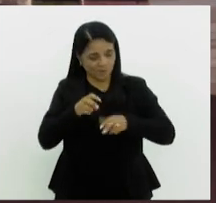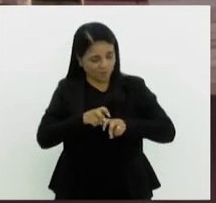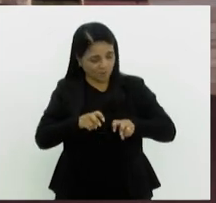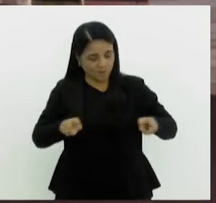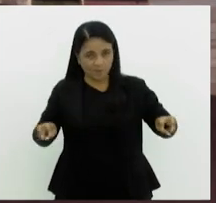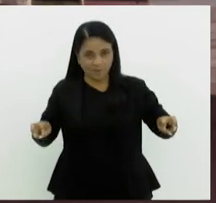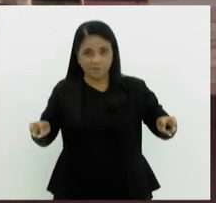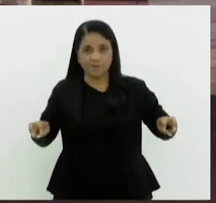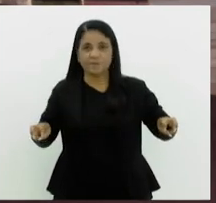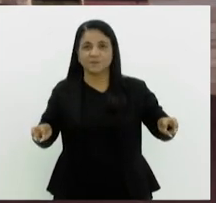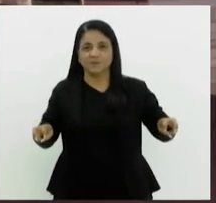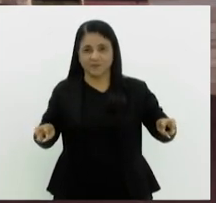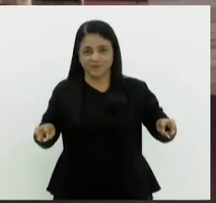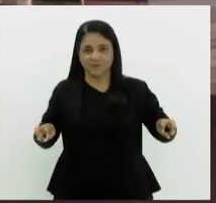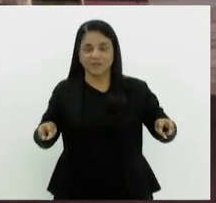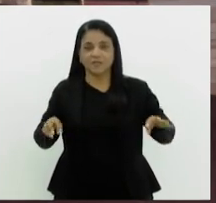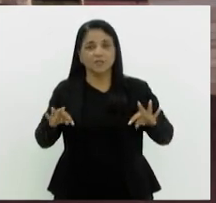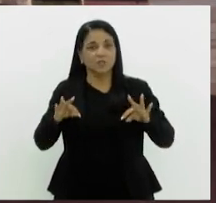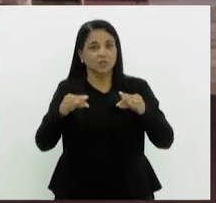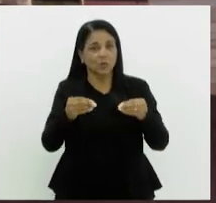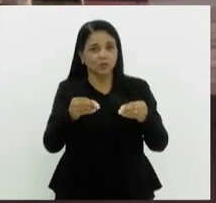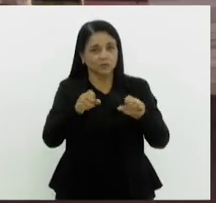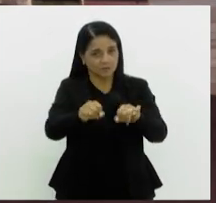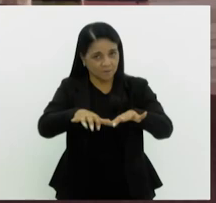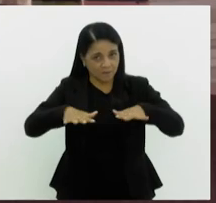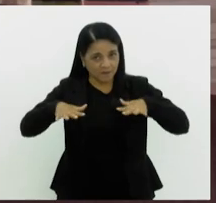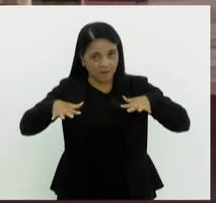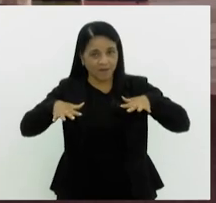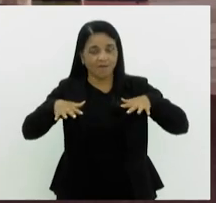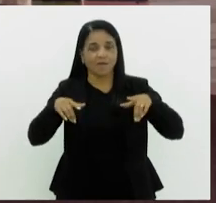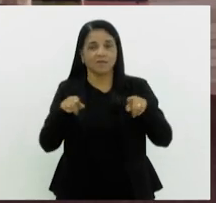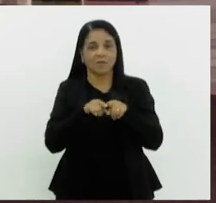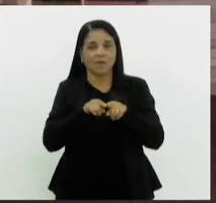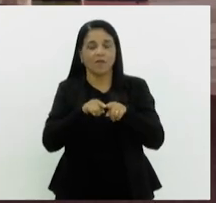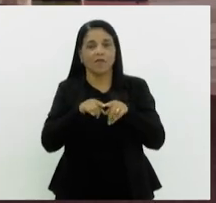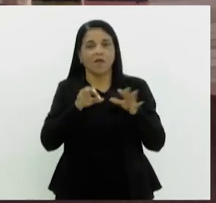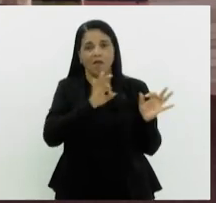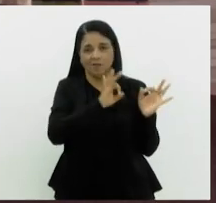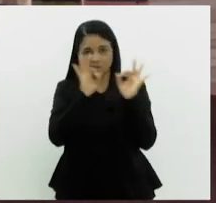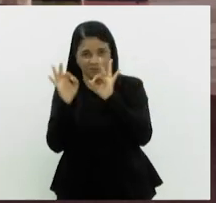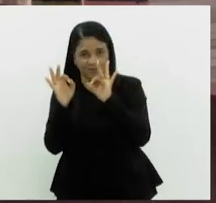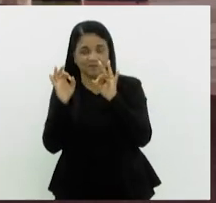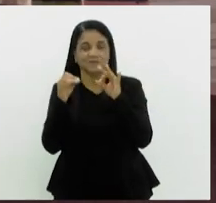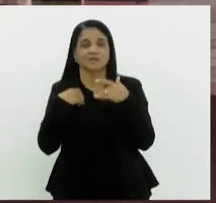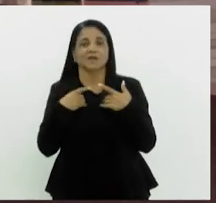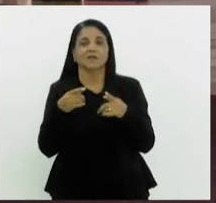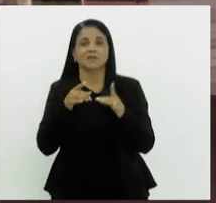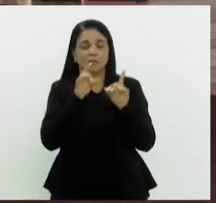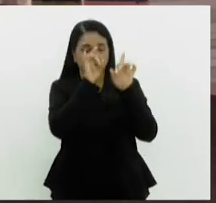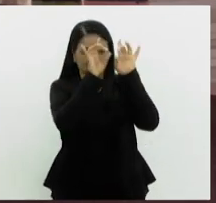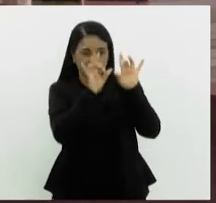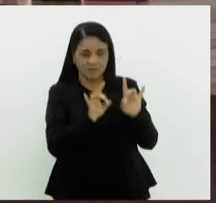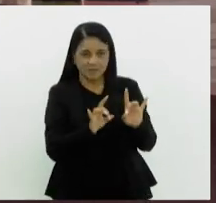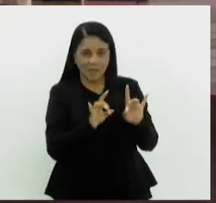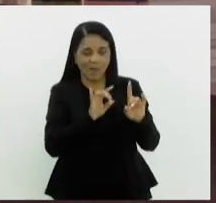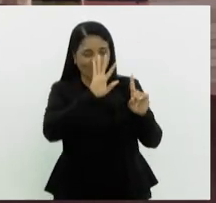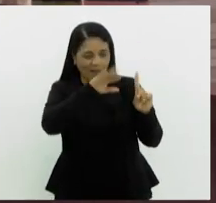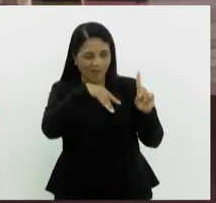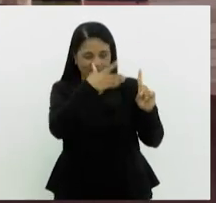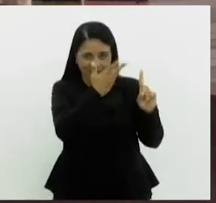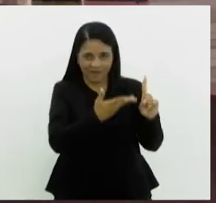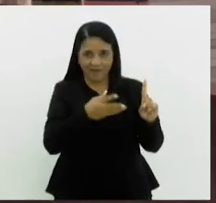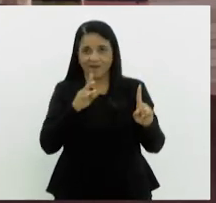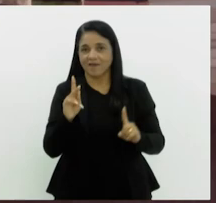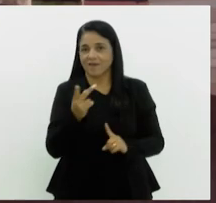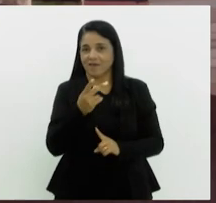mesa e a plateia e a audiência e cumprimento em particular a homenageada Helena